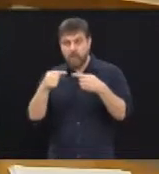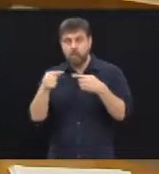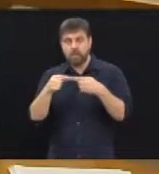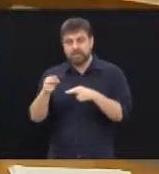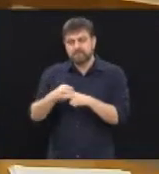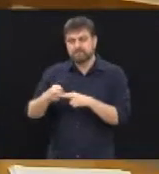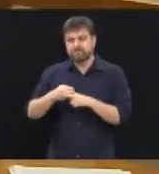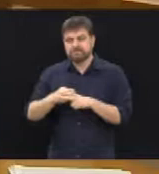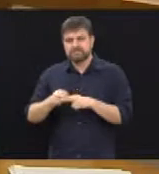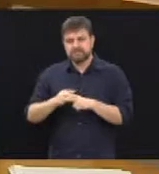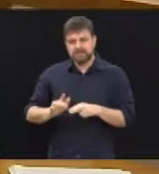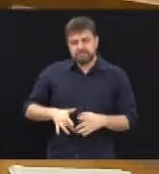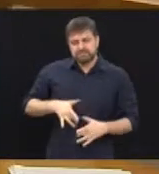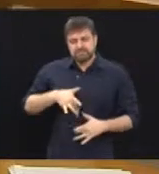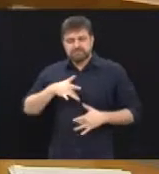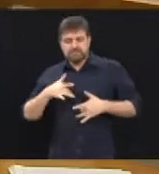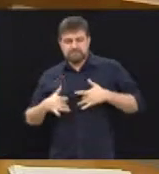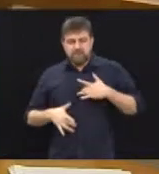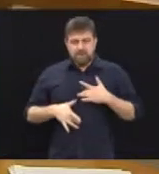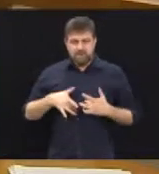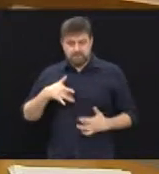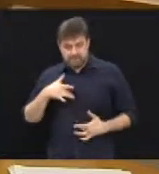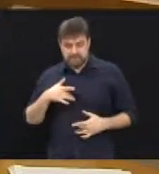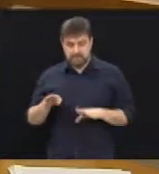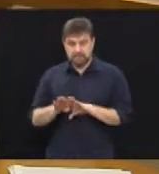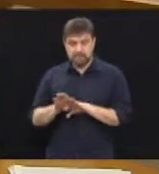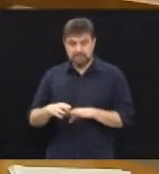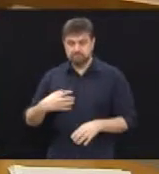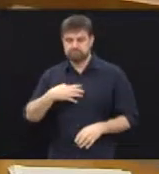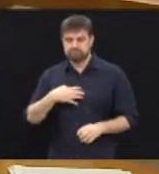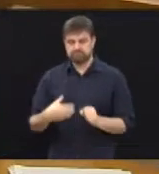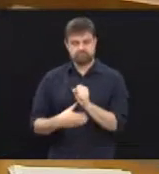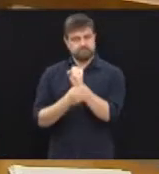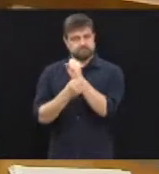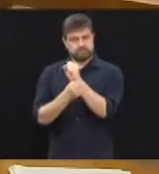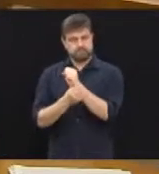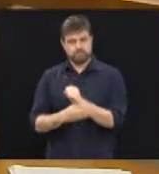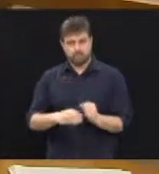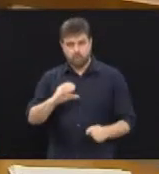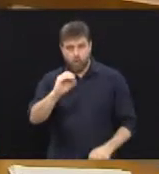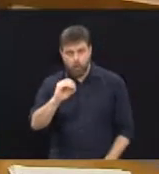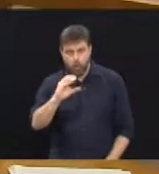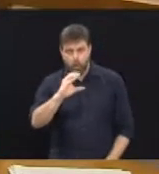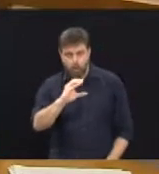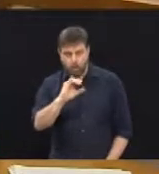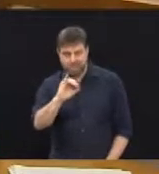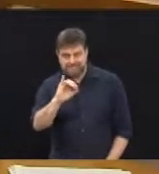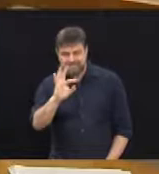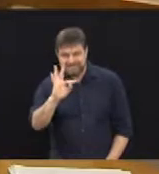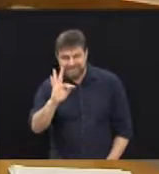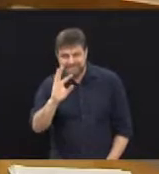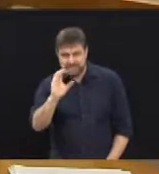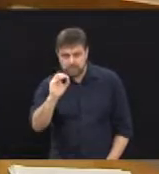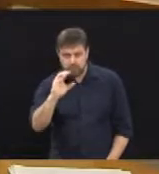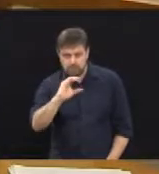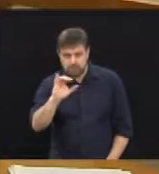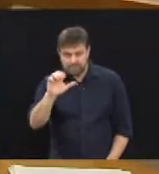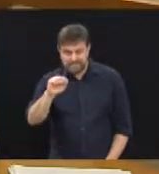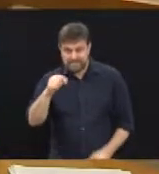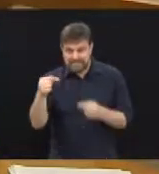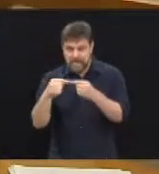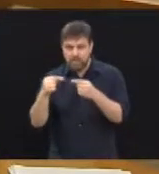com o prazer, com a segurança, né? Por exemplo, a ocitocina, ele é um hormônio muito relacionado